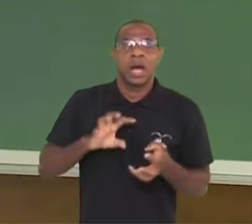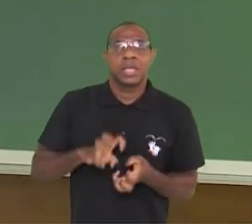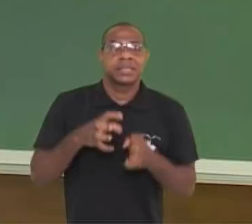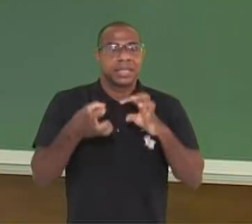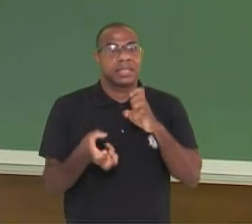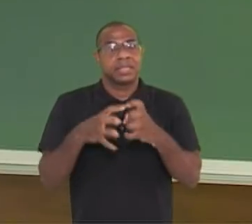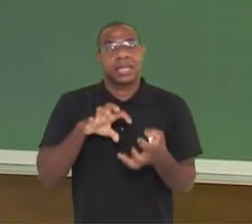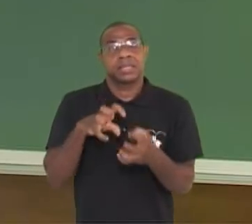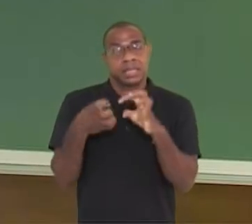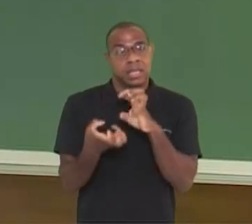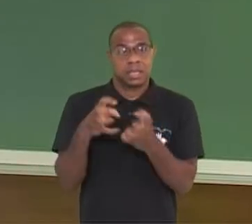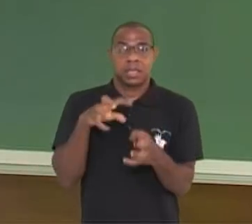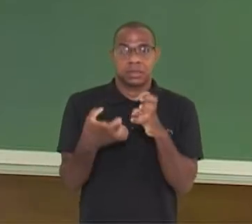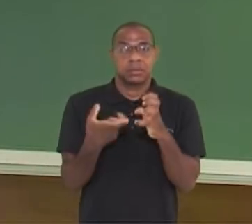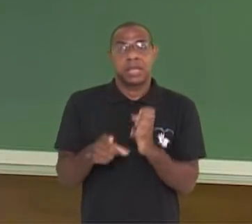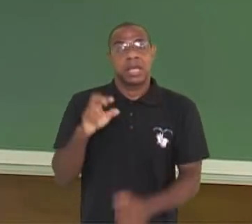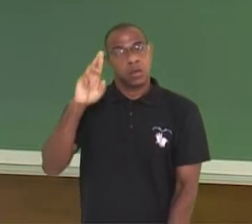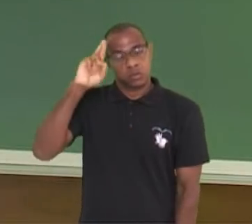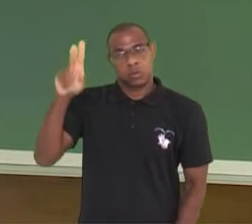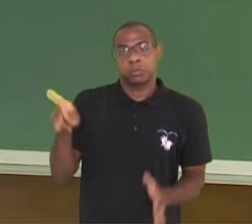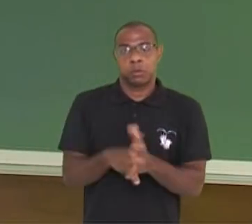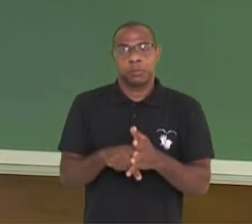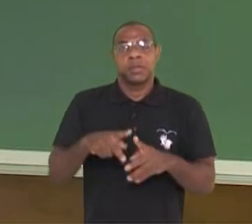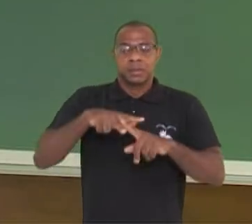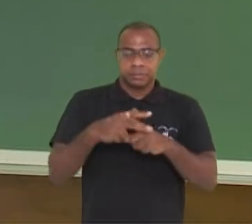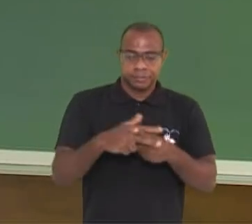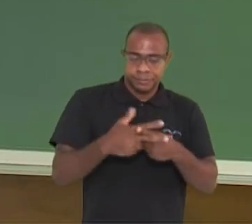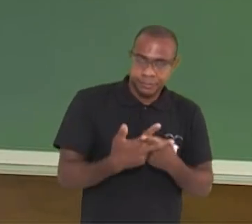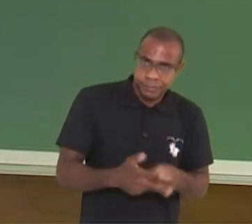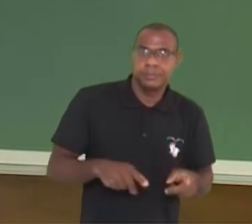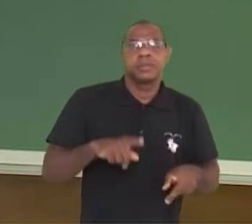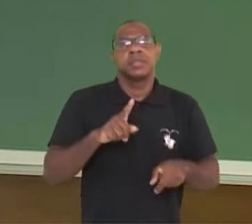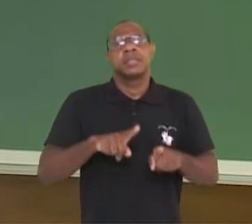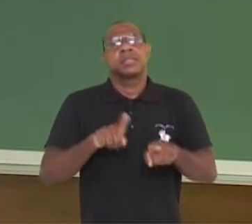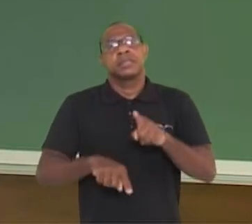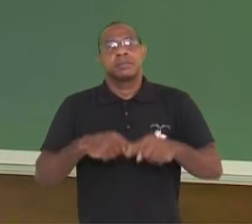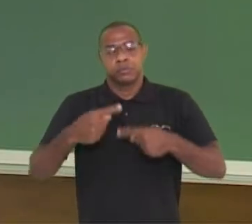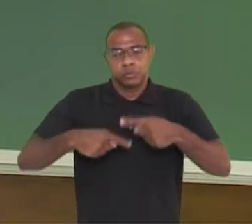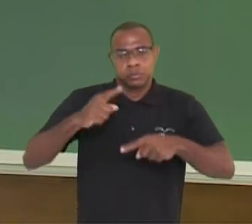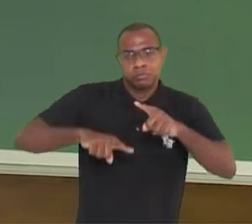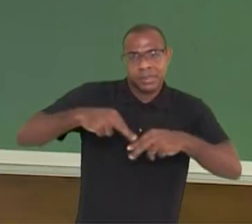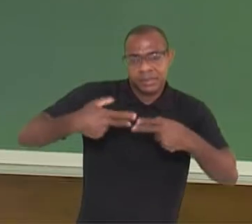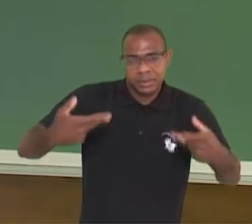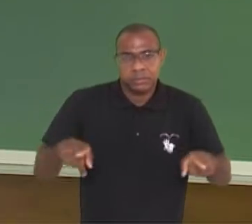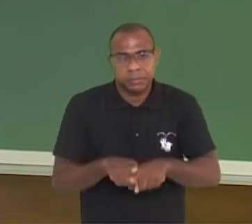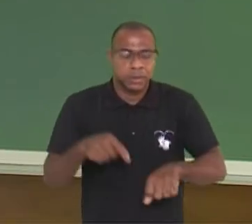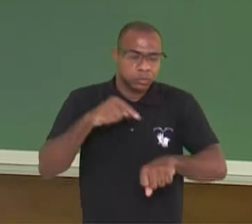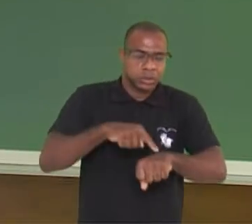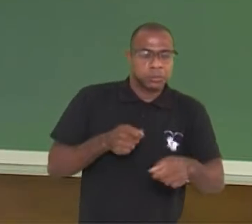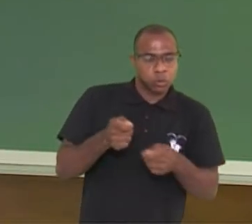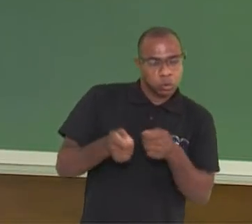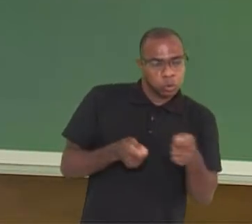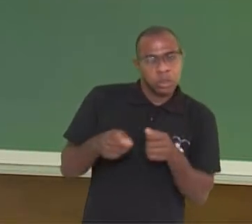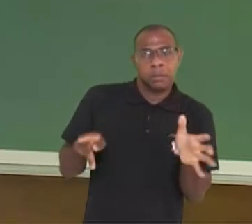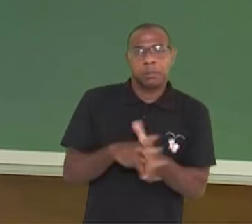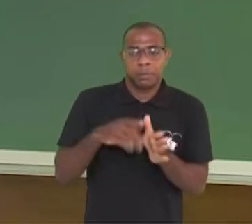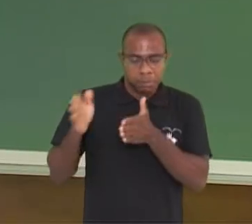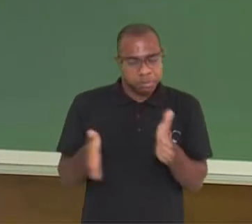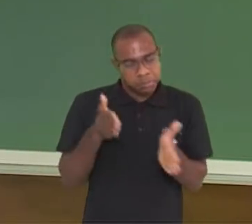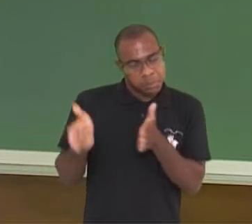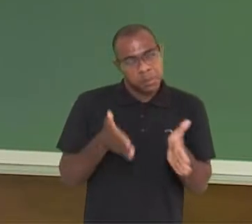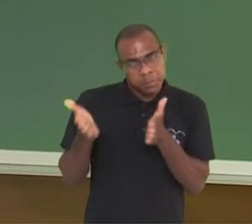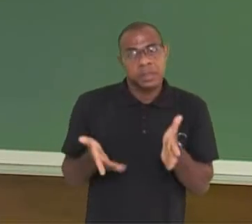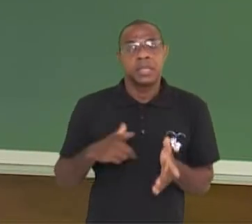o artesão. Ele é dono das ferramentas, das matérias-primas, da oficina, do tempo. Ele controla a sua própria produção e